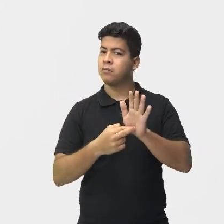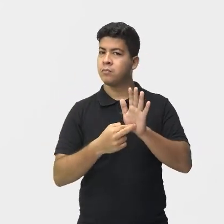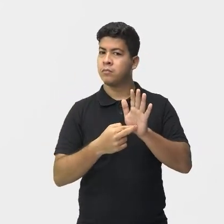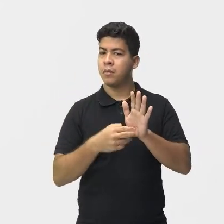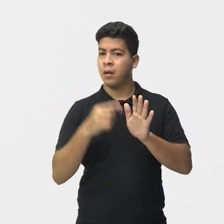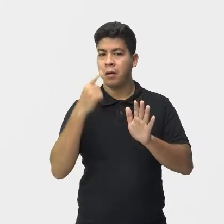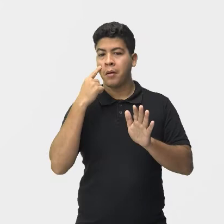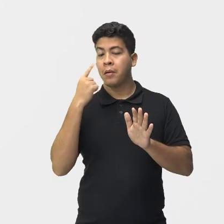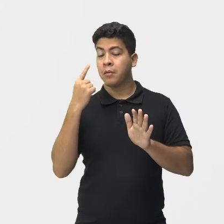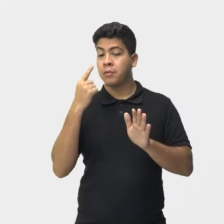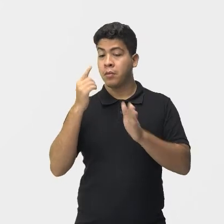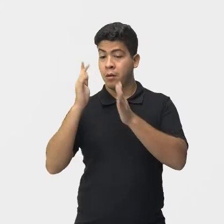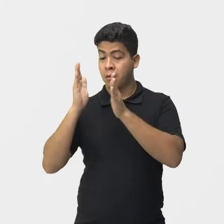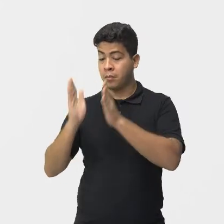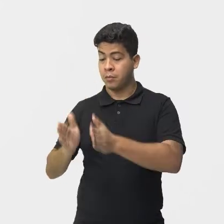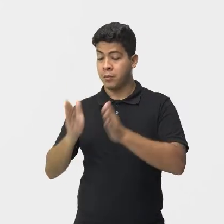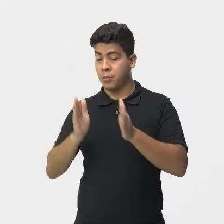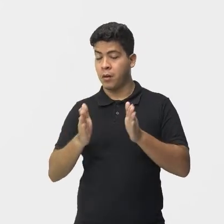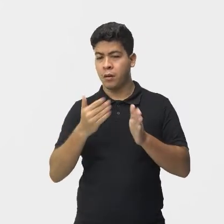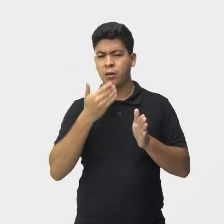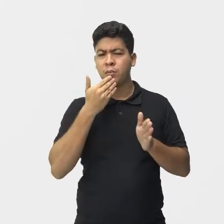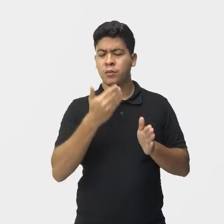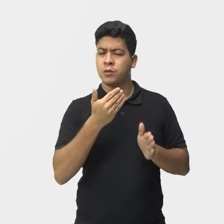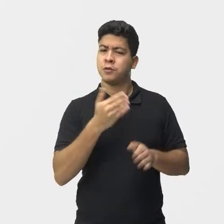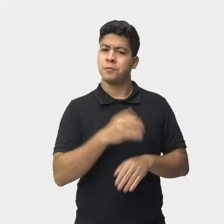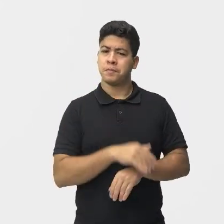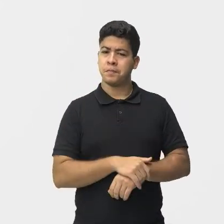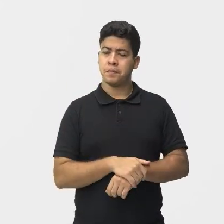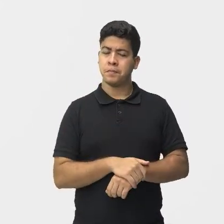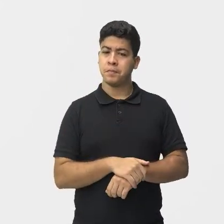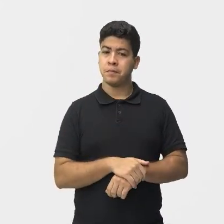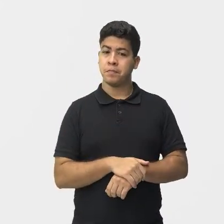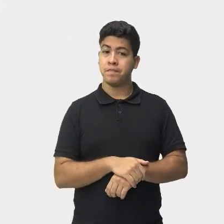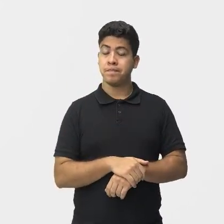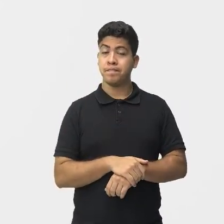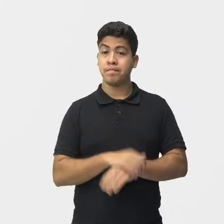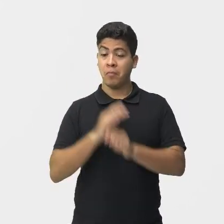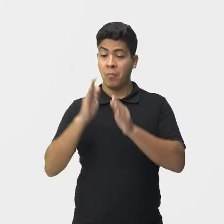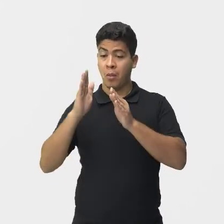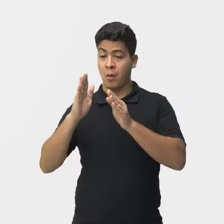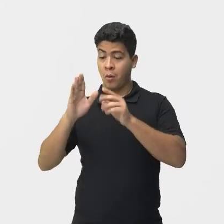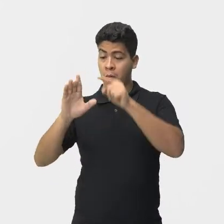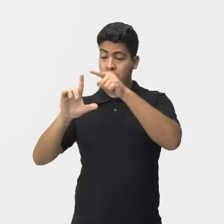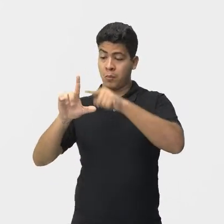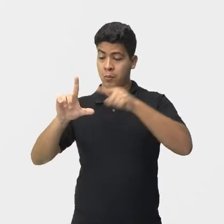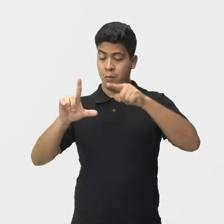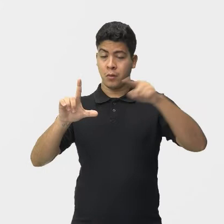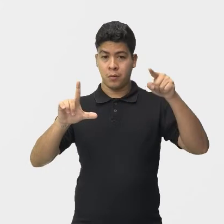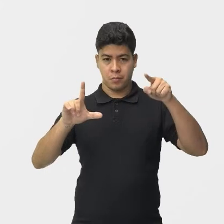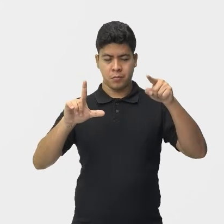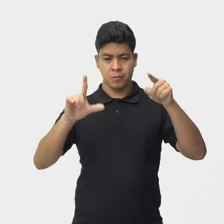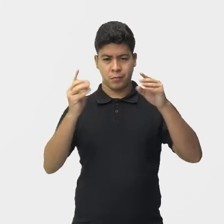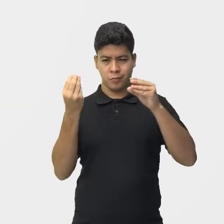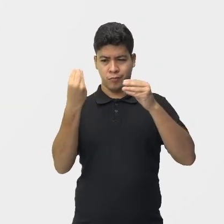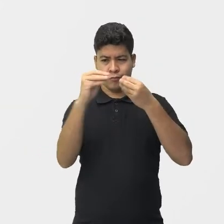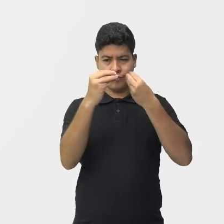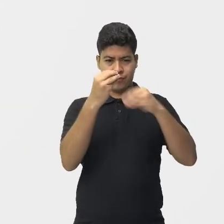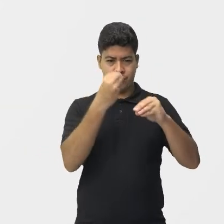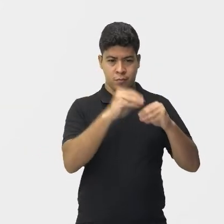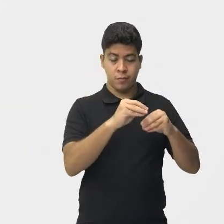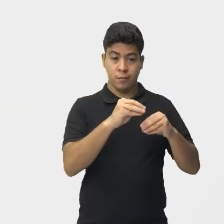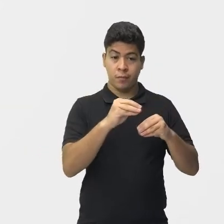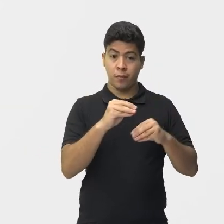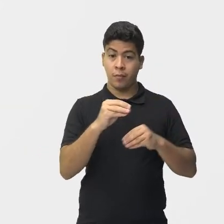aí, na sequência que eles estão colocados, num diagrama, num gráfico pressão por volume. Na segunda